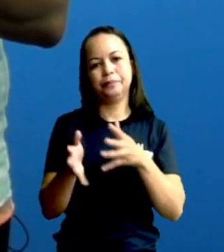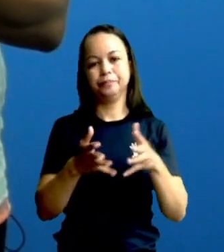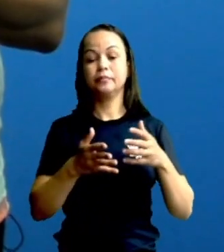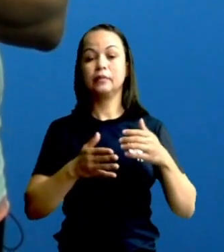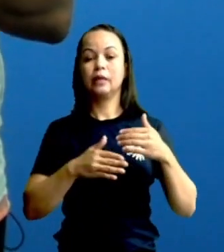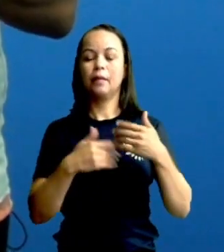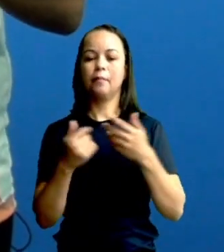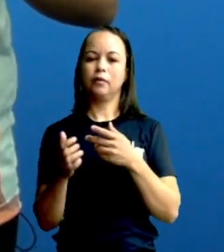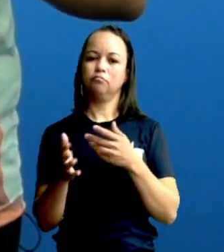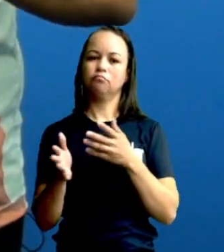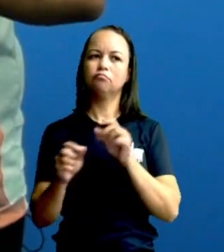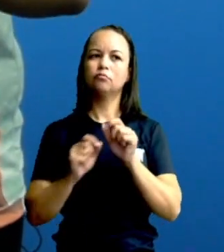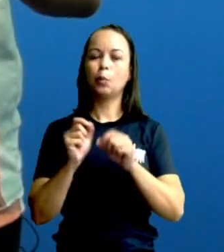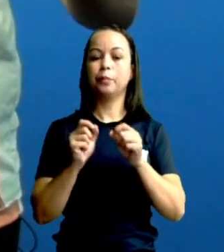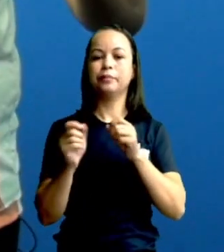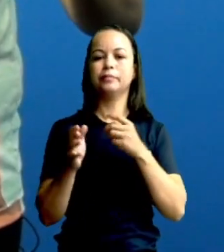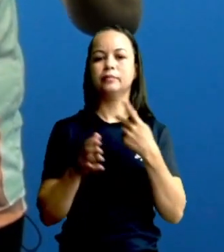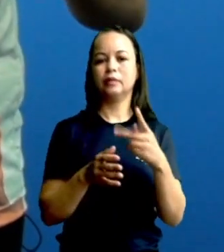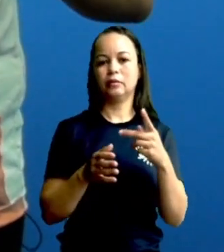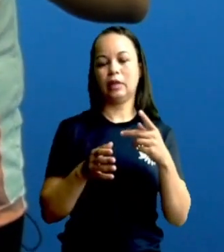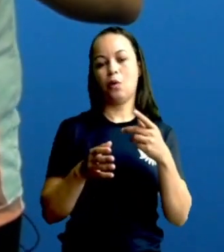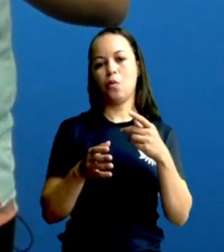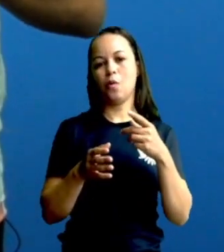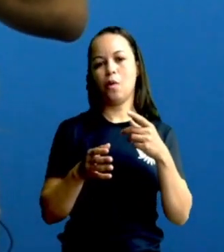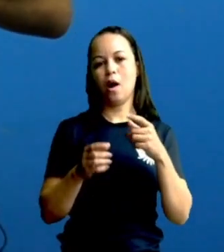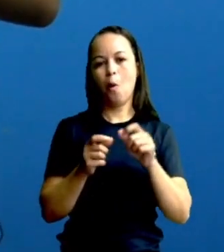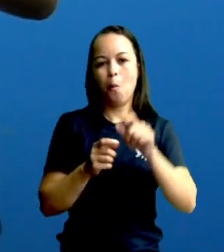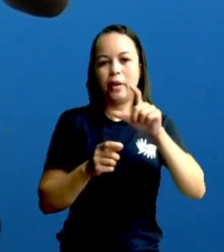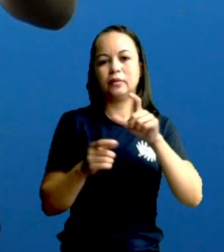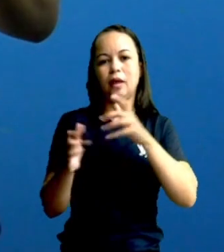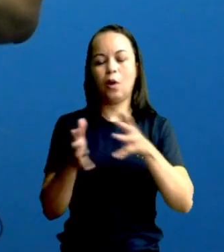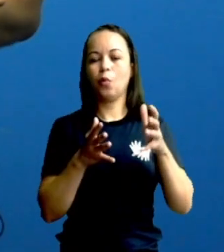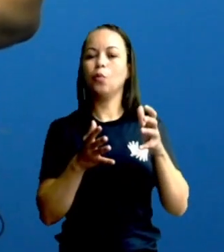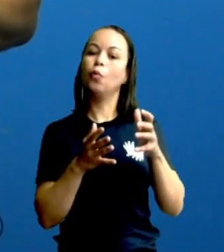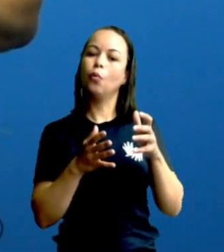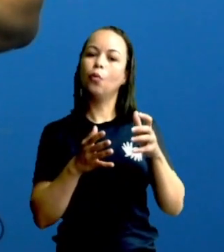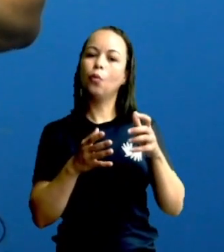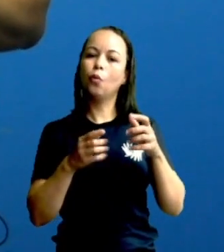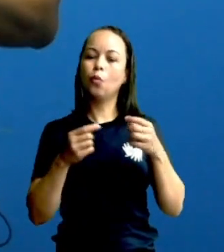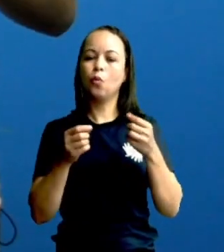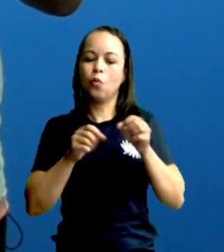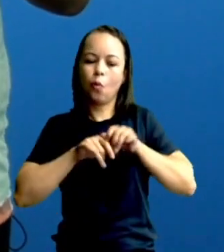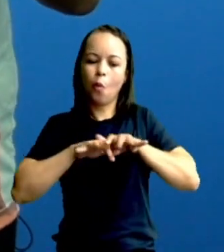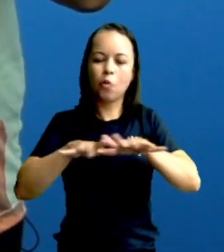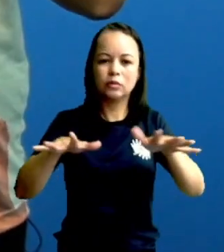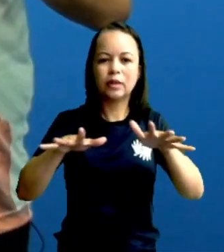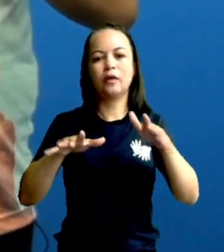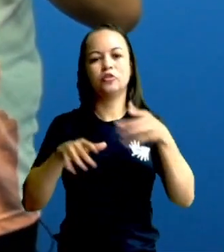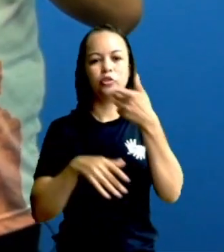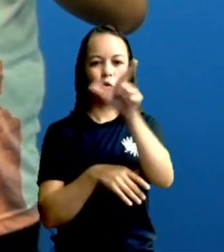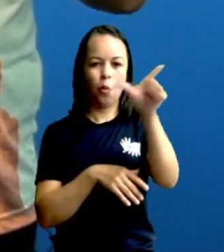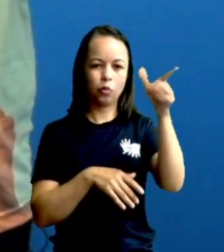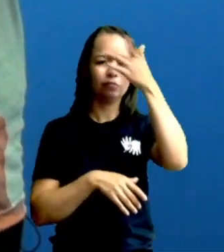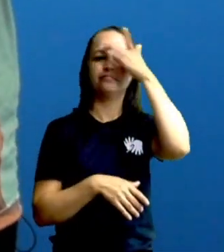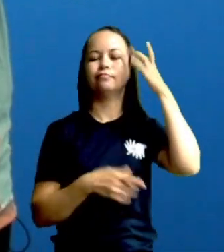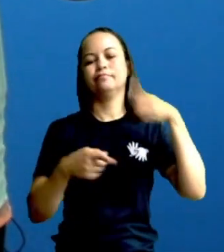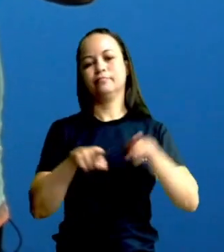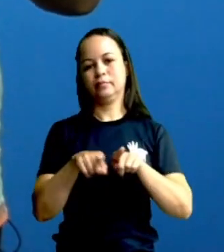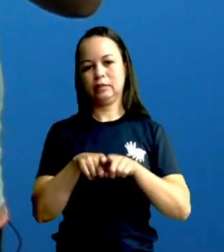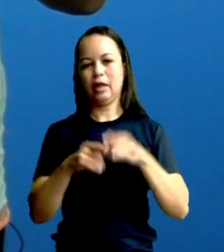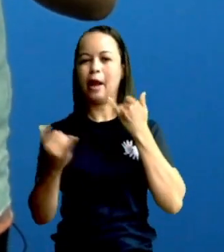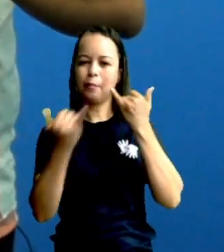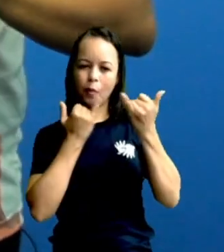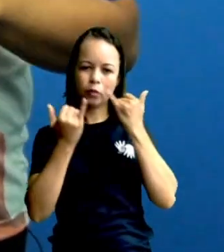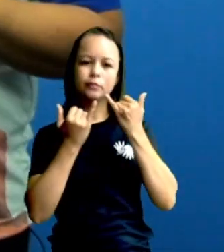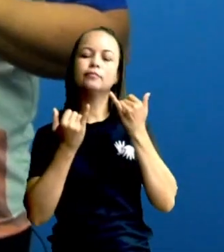mais propícia a aumentar o seu contágio e também contaminar outras pessoas. Então, fica essa informação que eu acho que